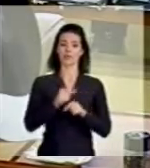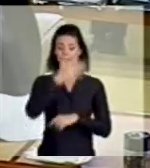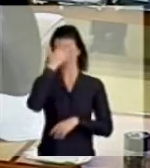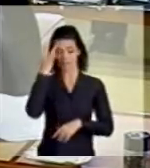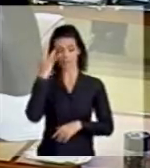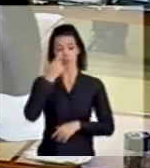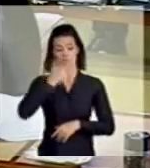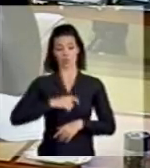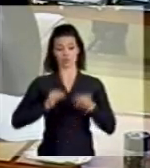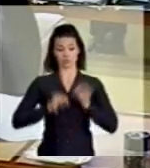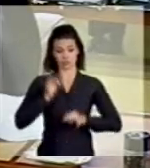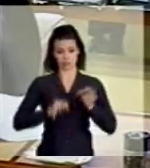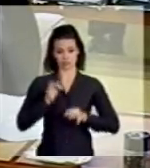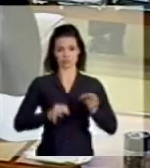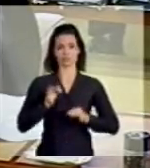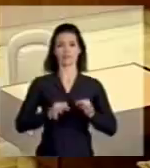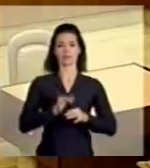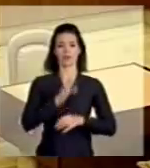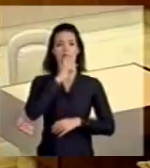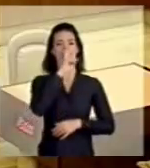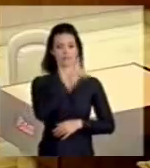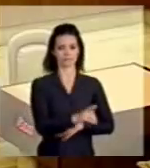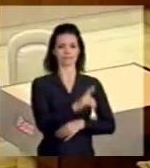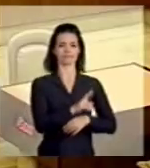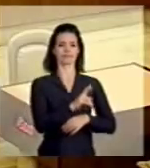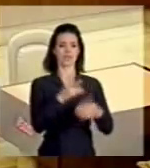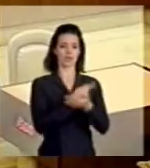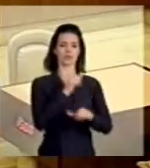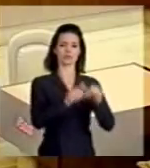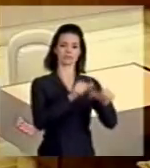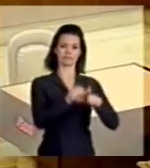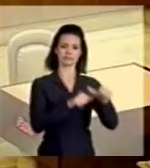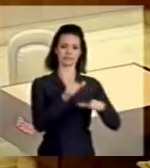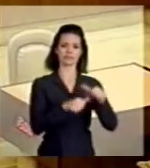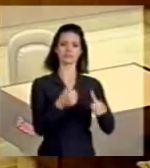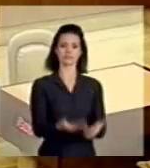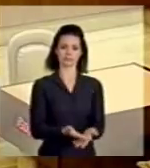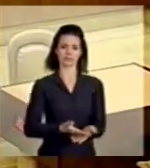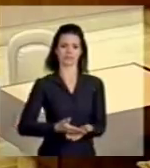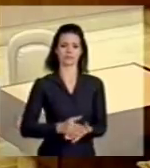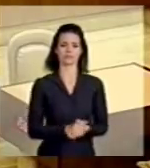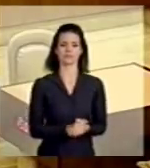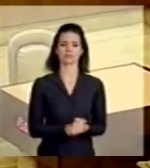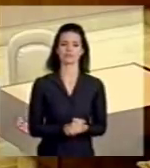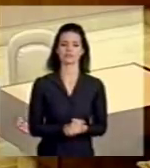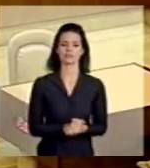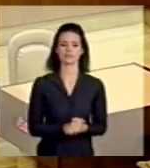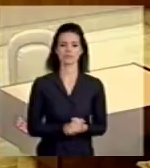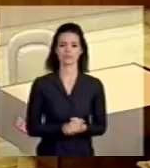de modo a conservar, ainda que de forma sigilosa, alguma informação sobre atos de registro civil